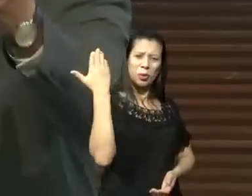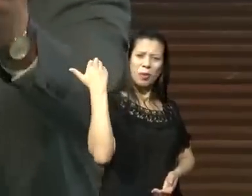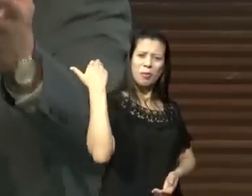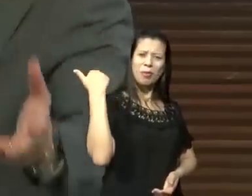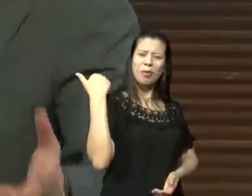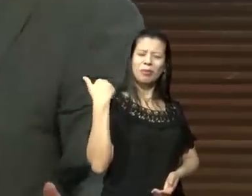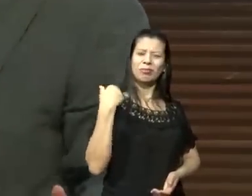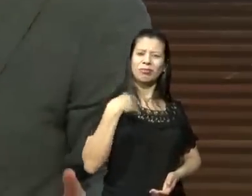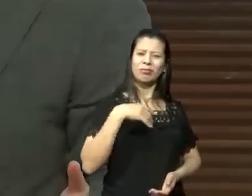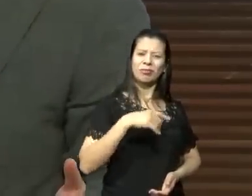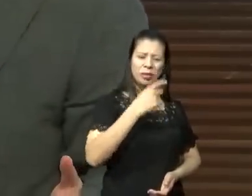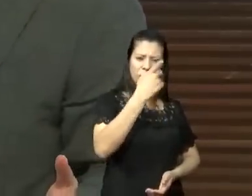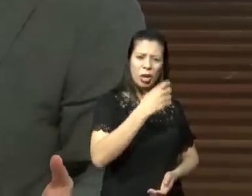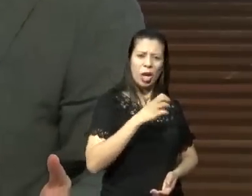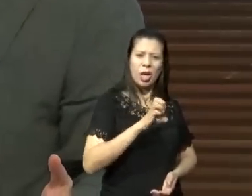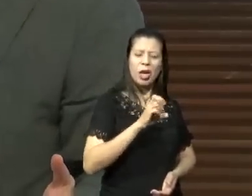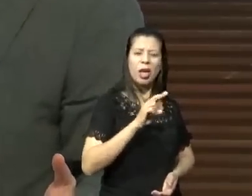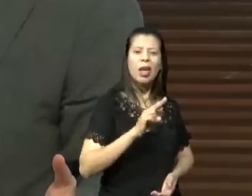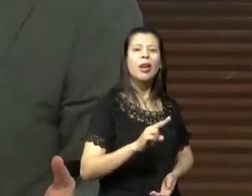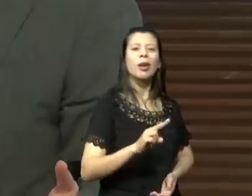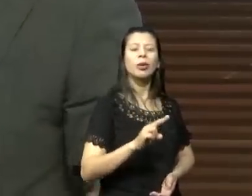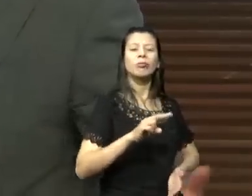eu sou quem vocês procuram